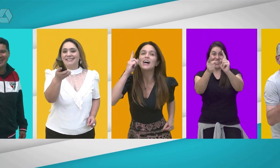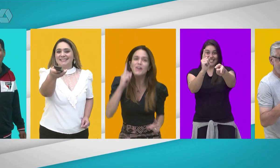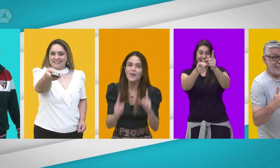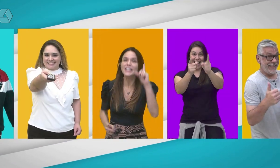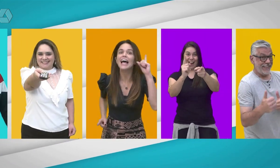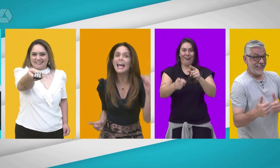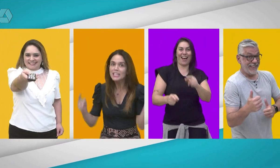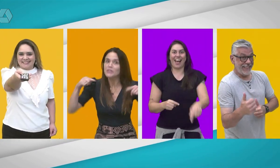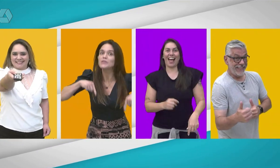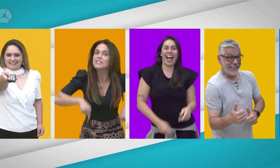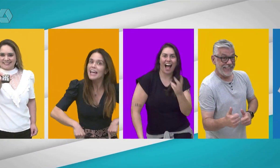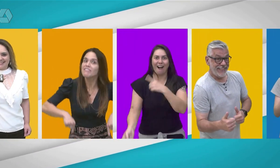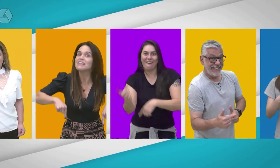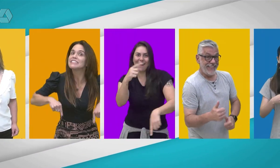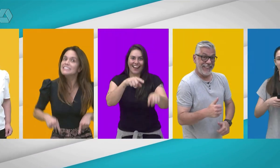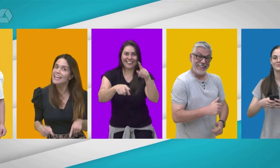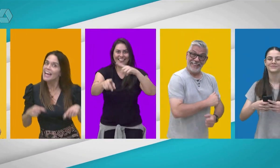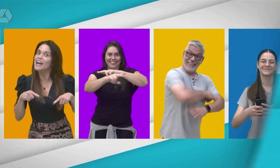Agora